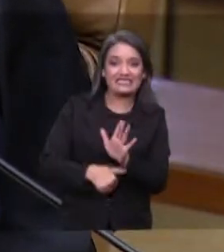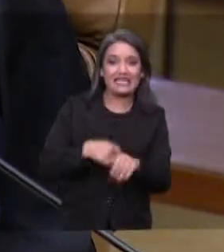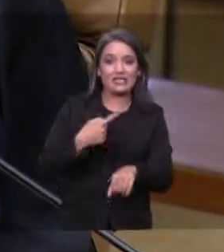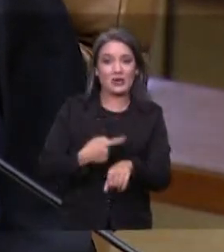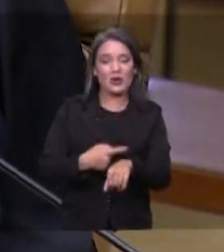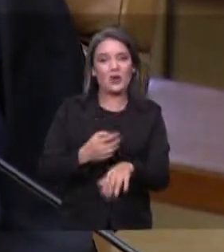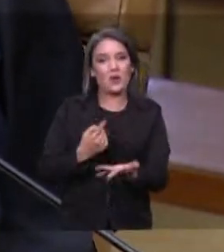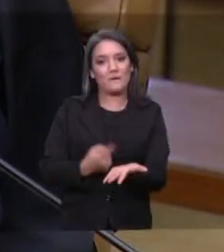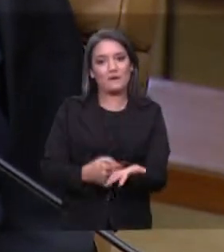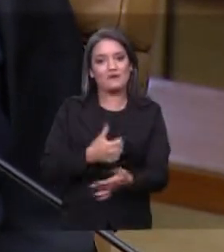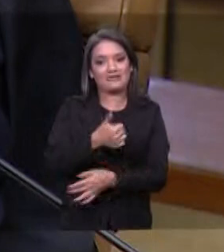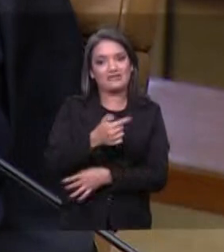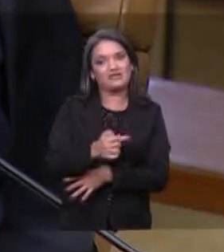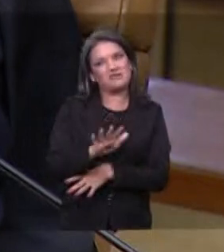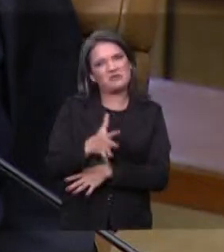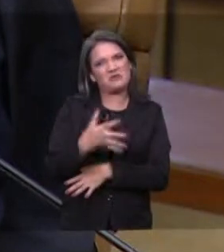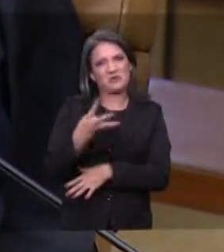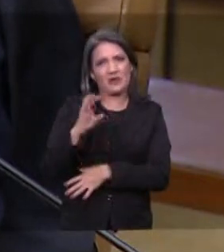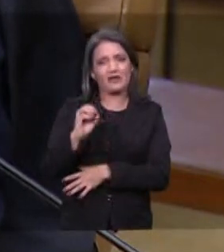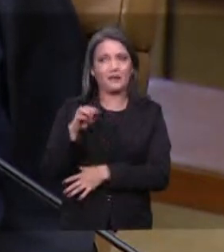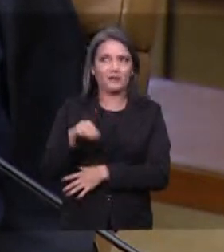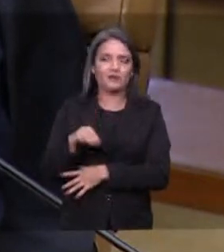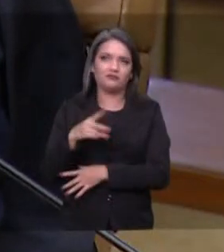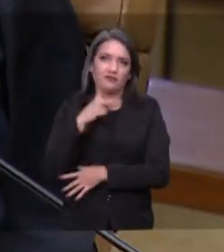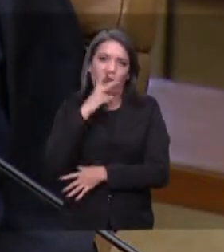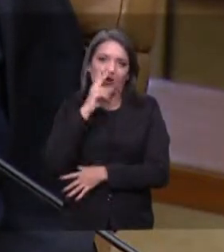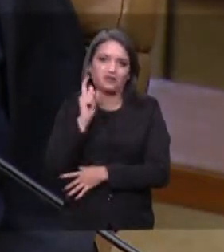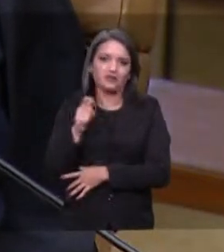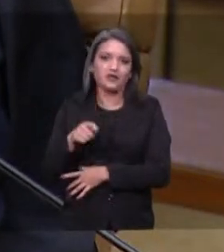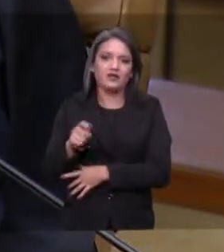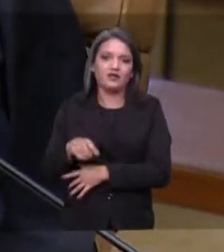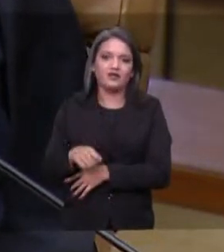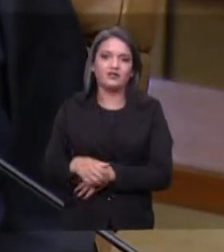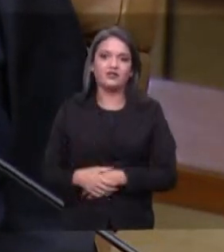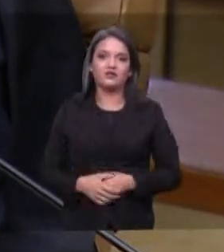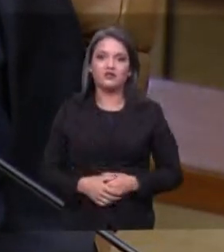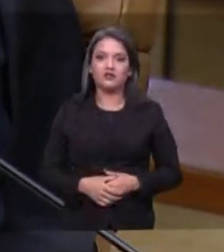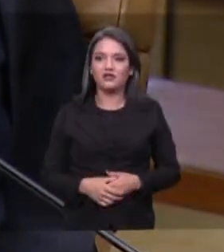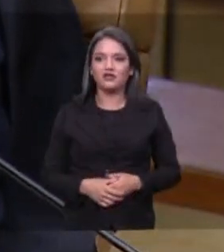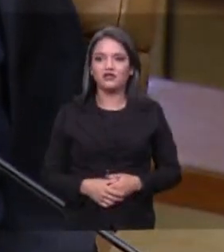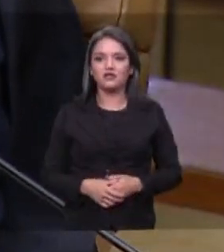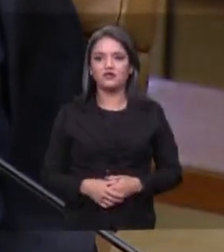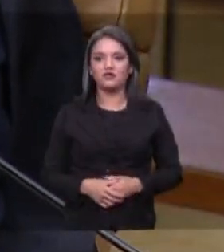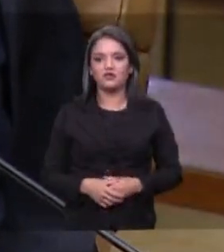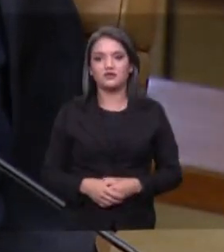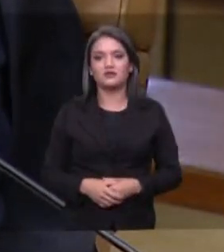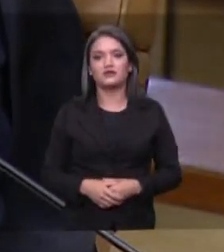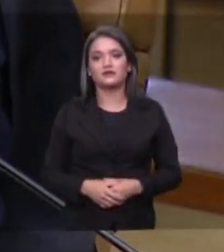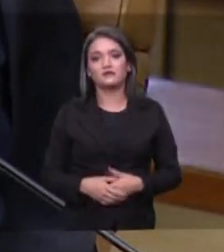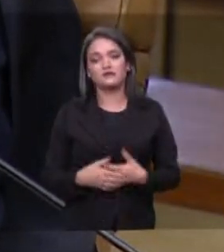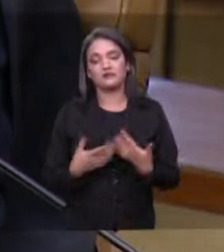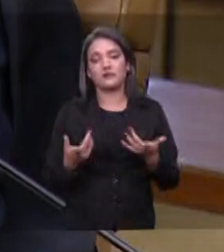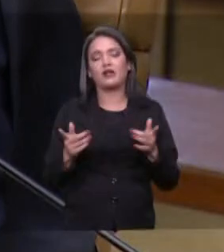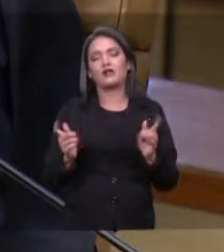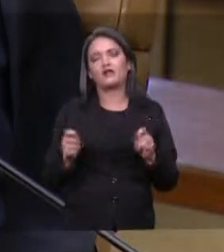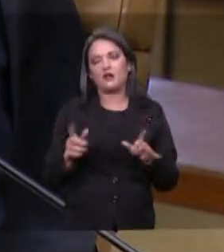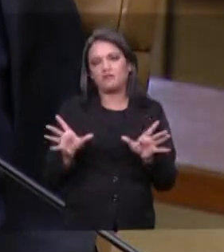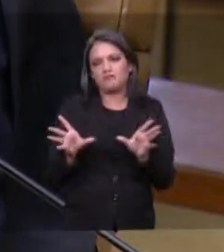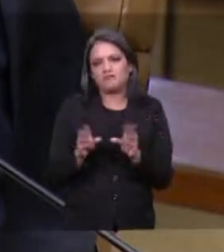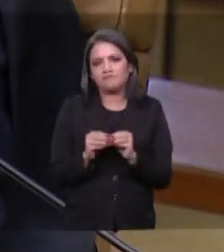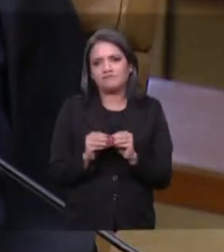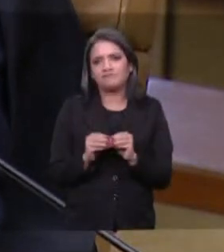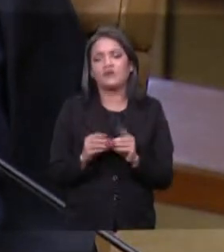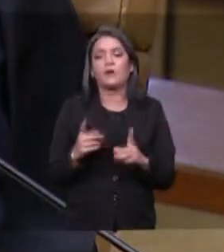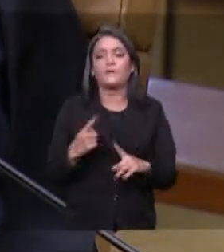Falta em torno de 40 minutos. Creio que é possível fazer a síntese do que eu trago